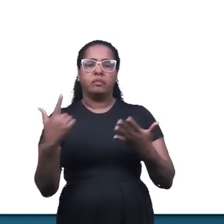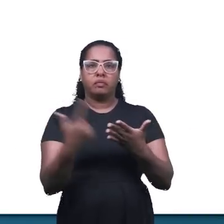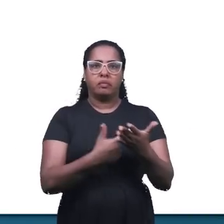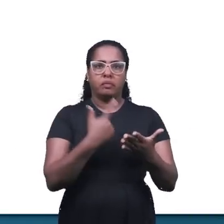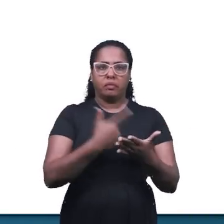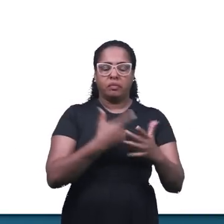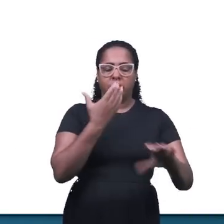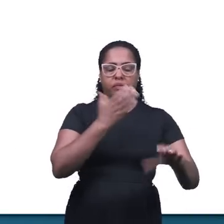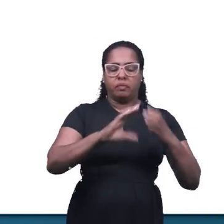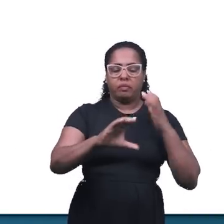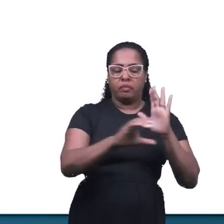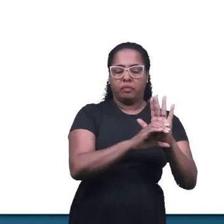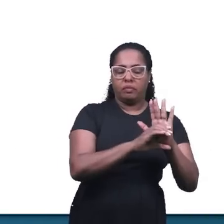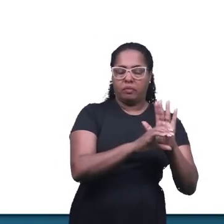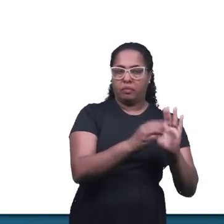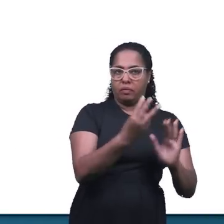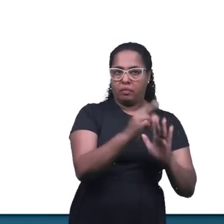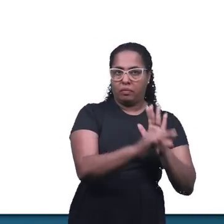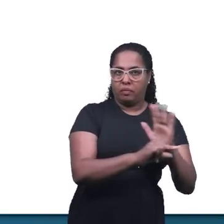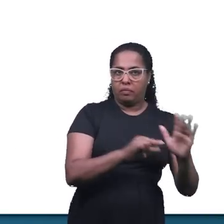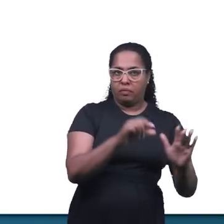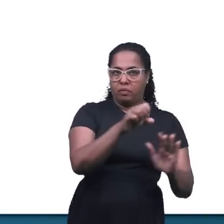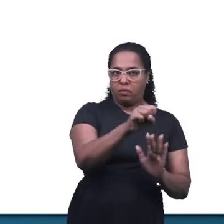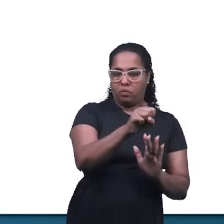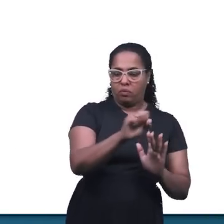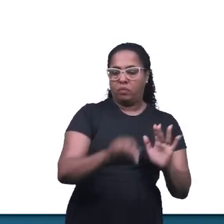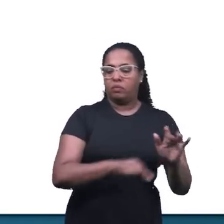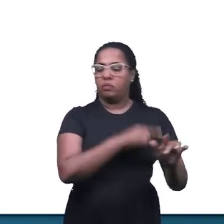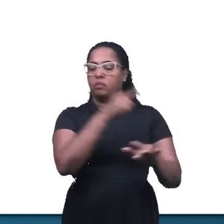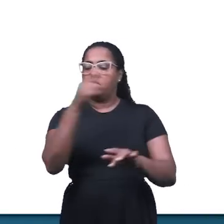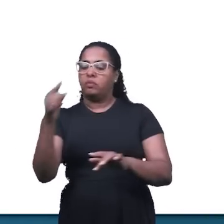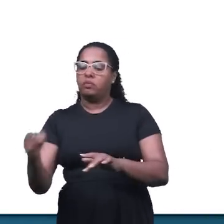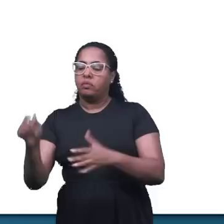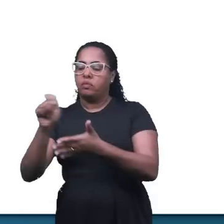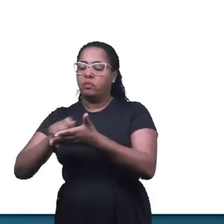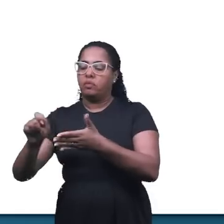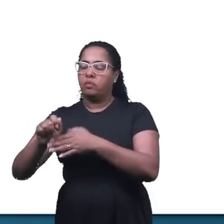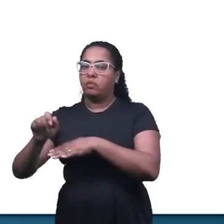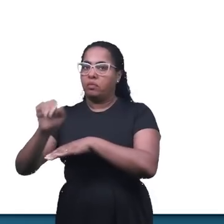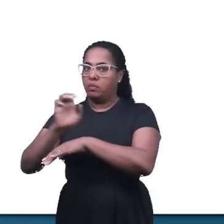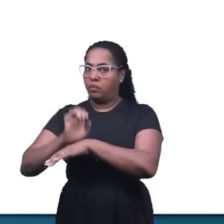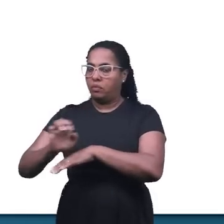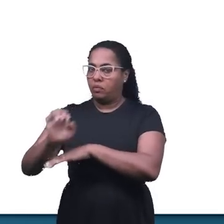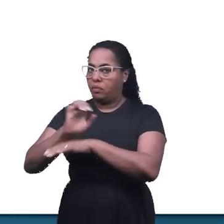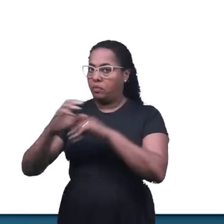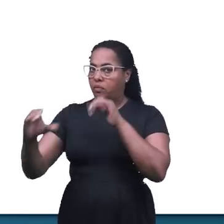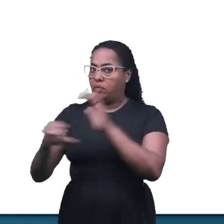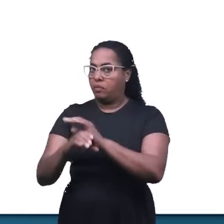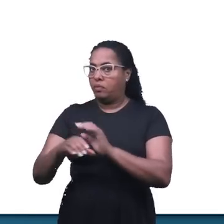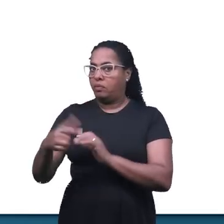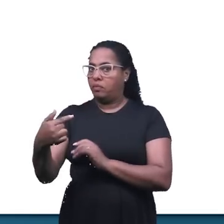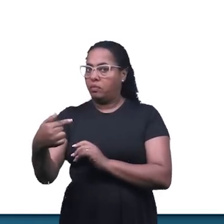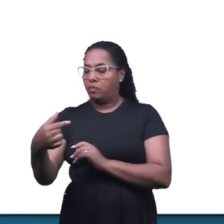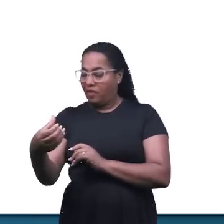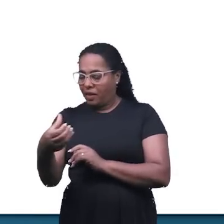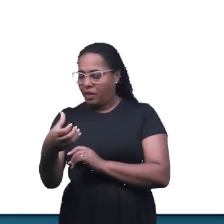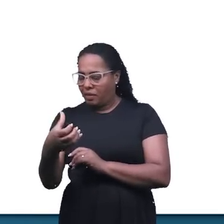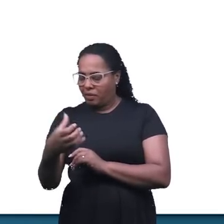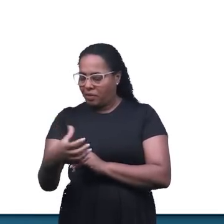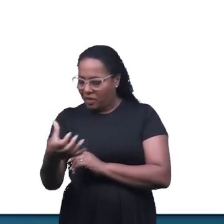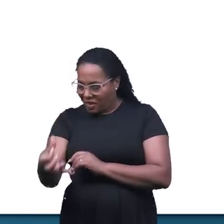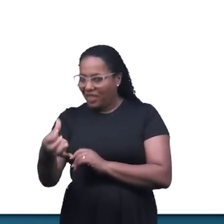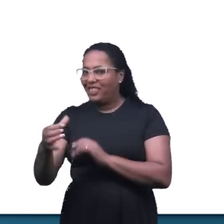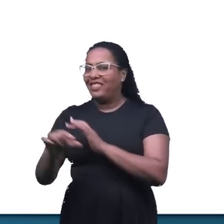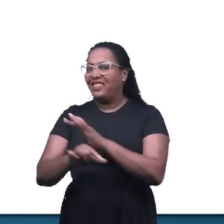do livro de Cantares, capítulo 3, verso 8, com o que está escrito em Efésios, capítulo 6,